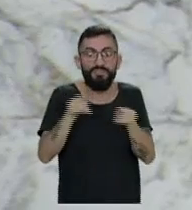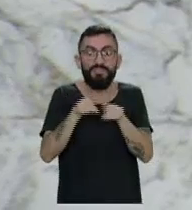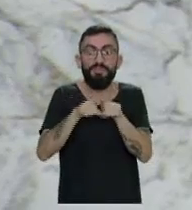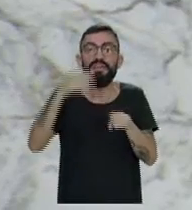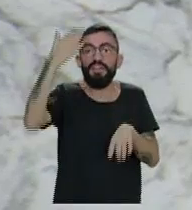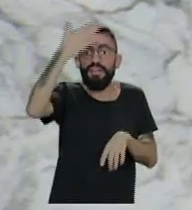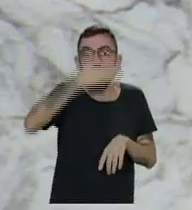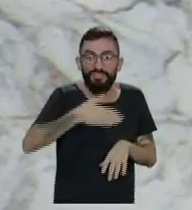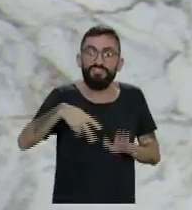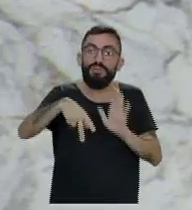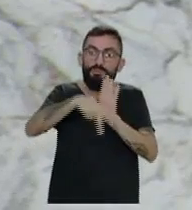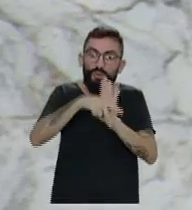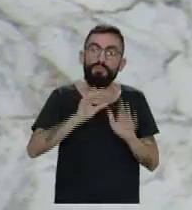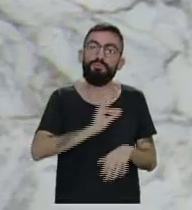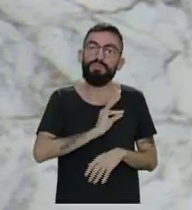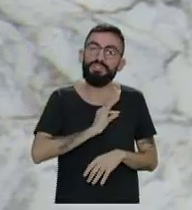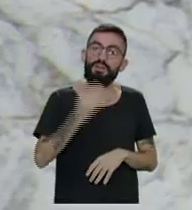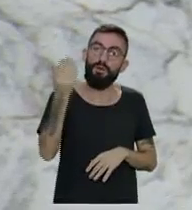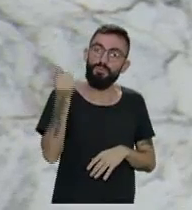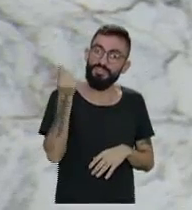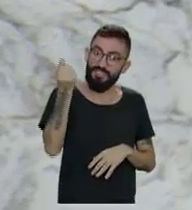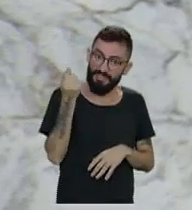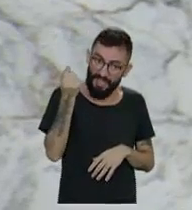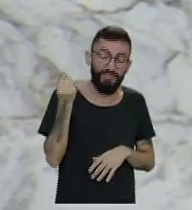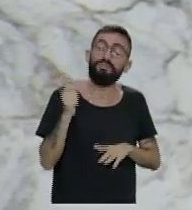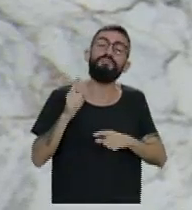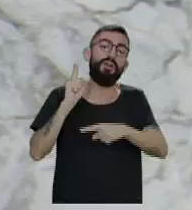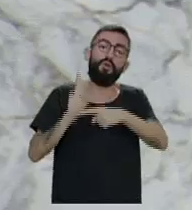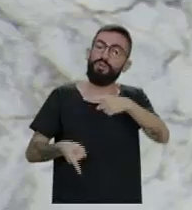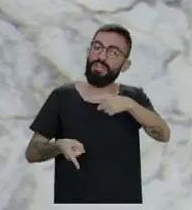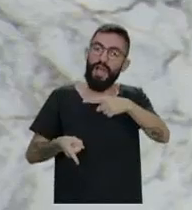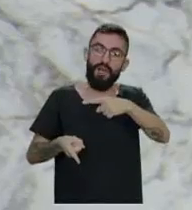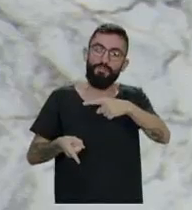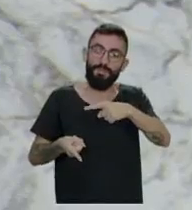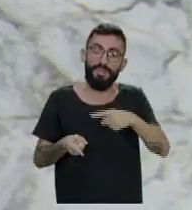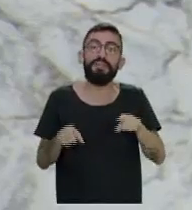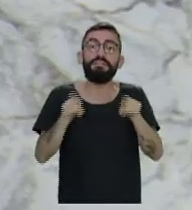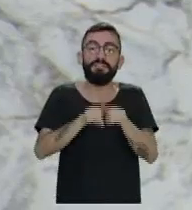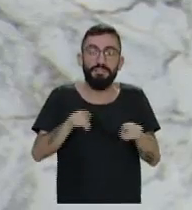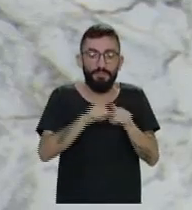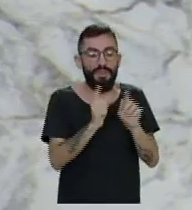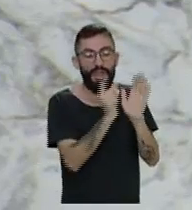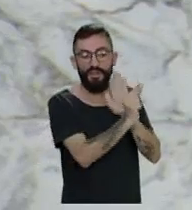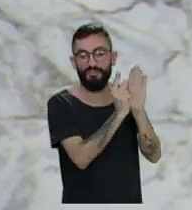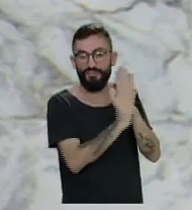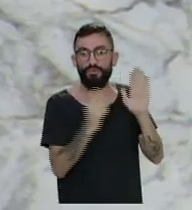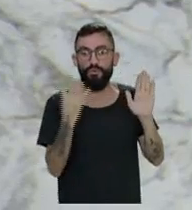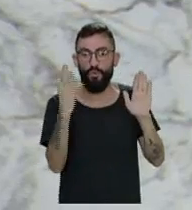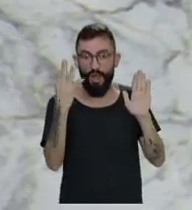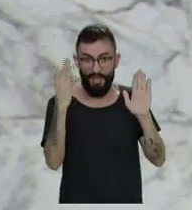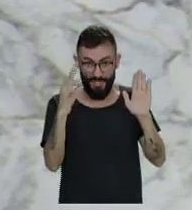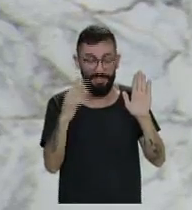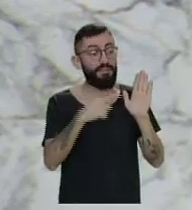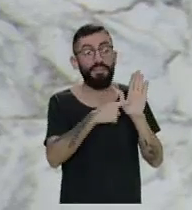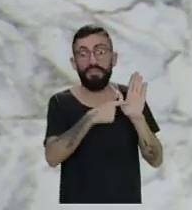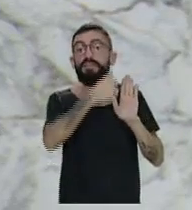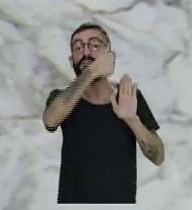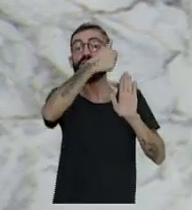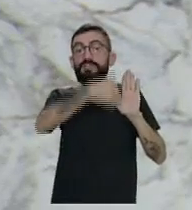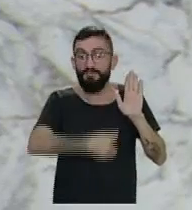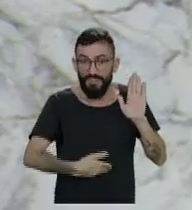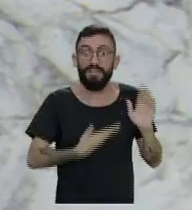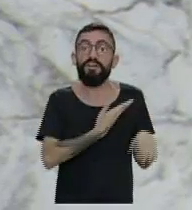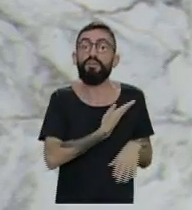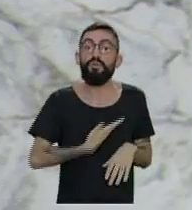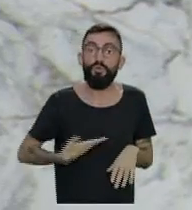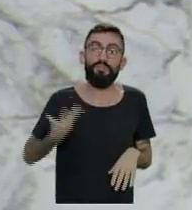policiais aposentados senhor presidente tem serão tiradas querem suprimir o artigo 40 onde dá Total autonomia pro